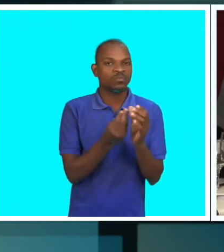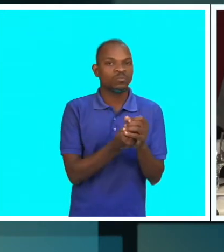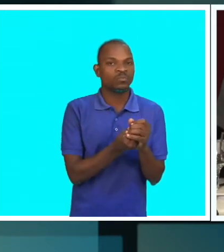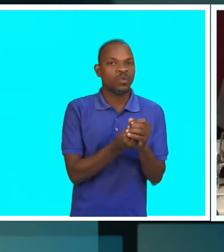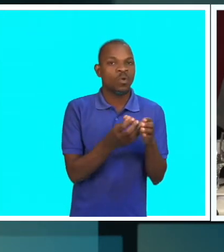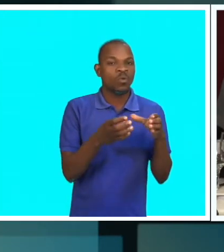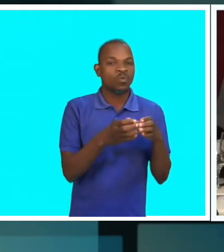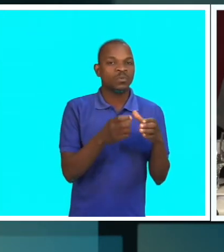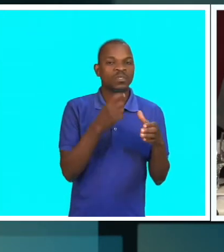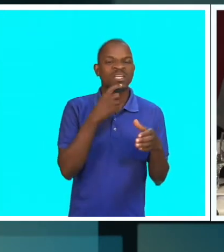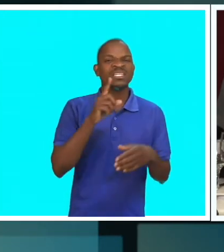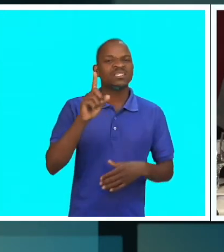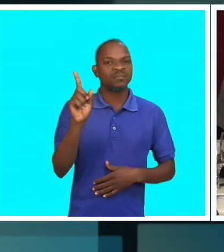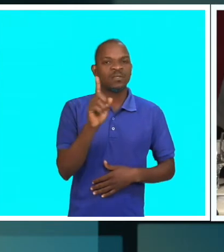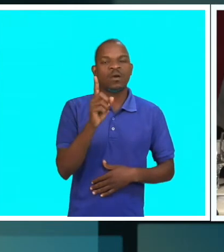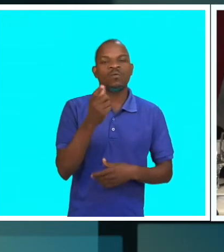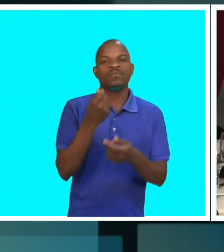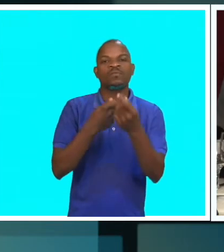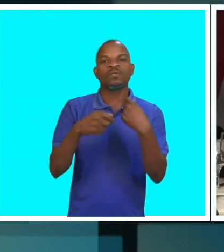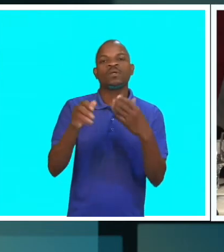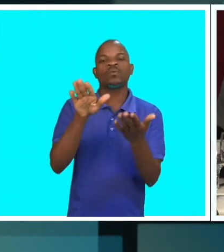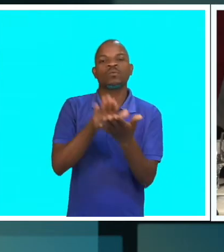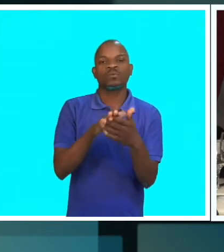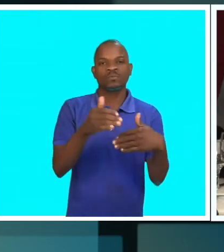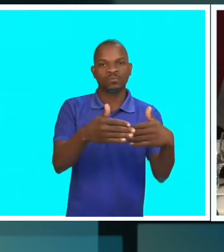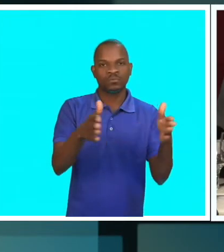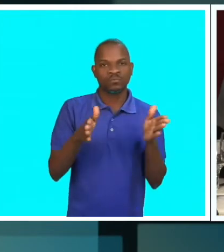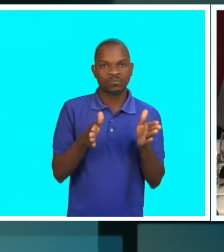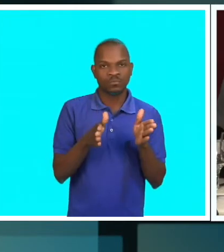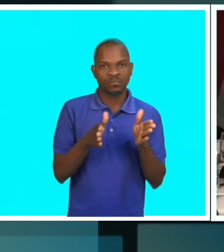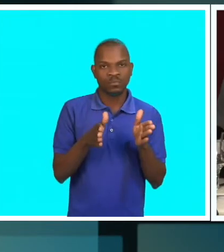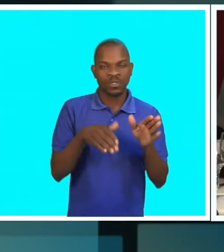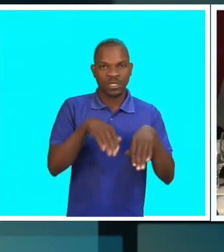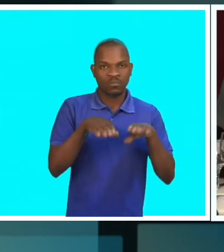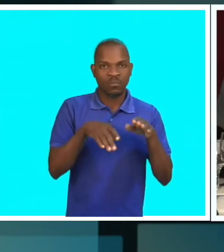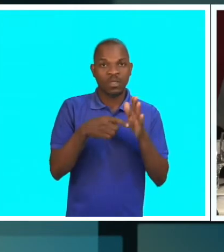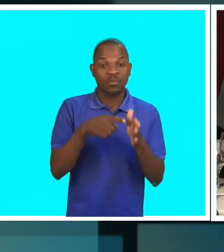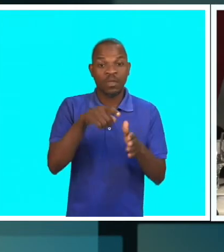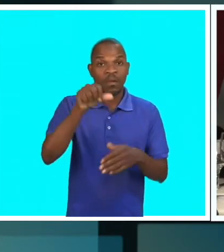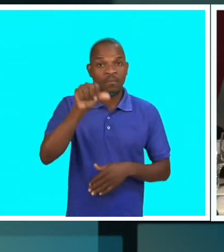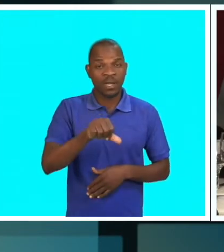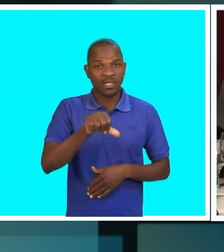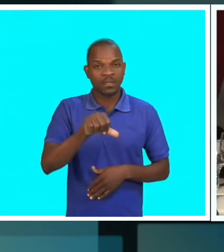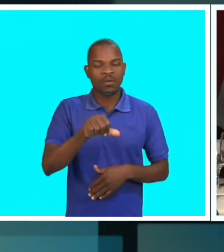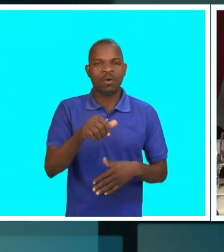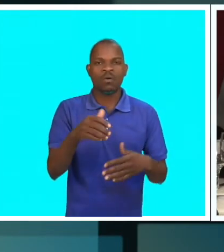definiam a não-cedência do campo. Se o campo está mal